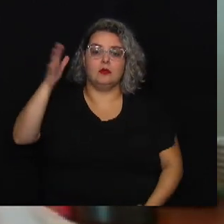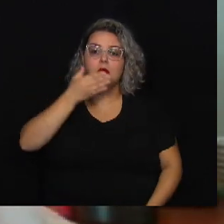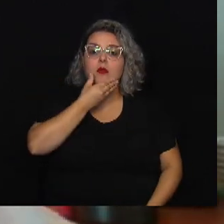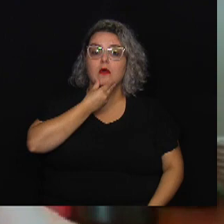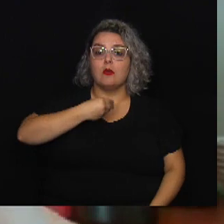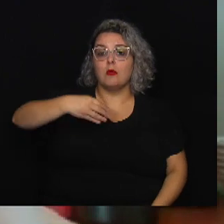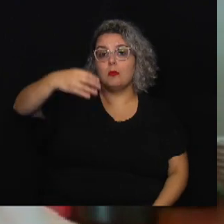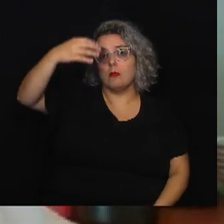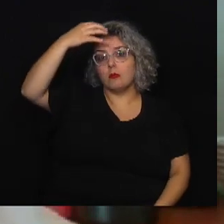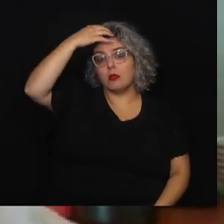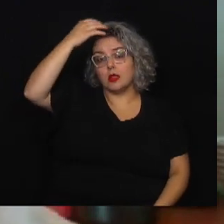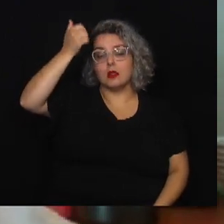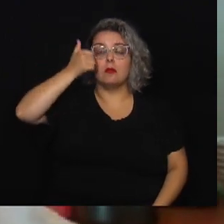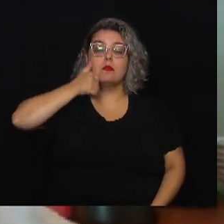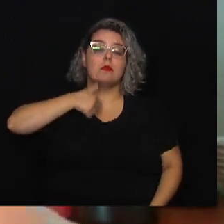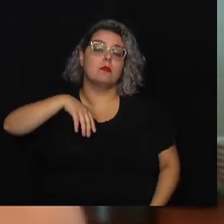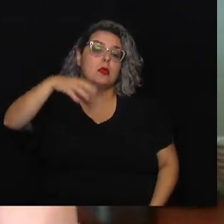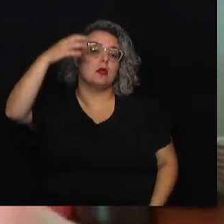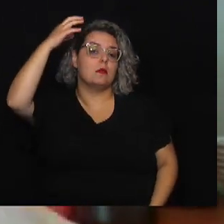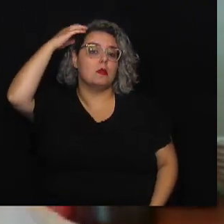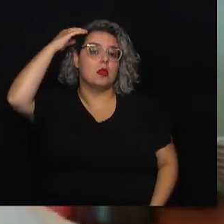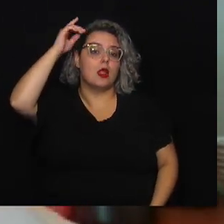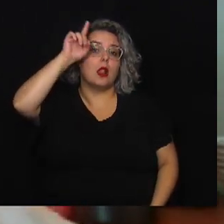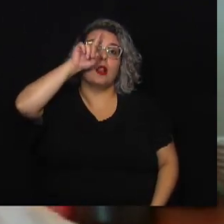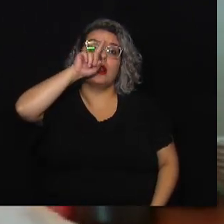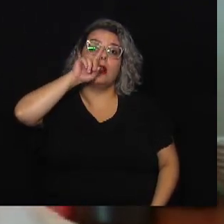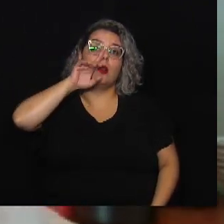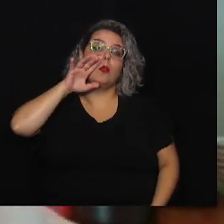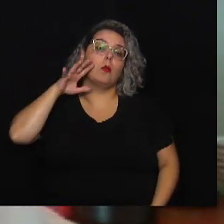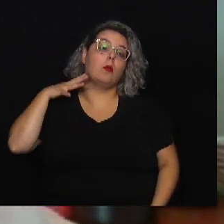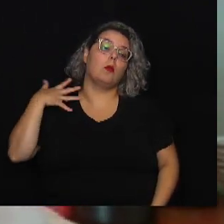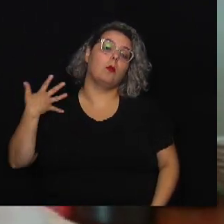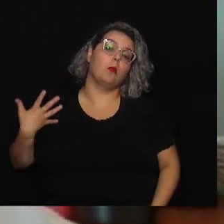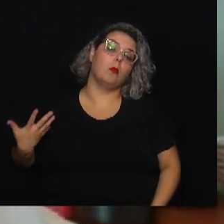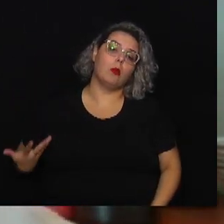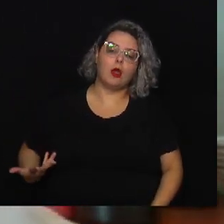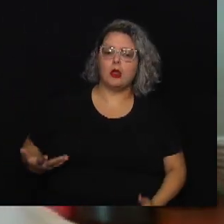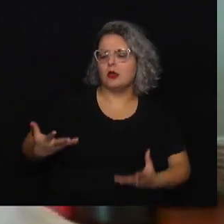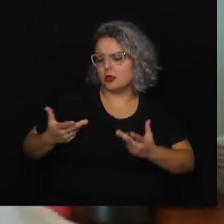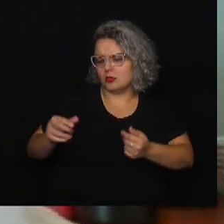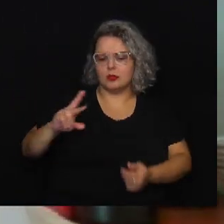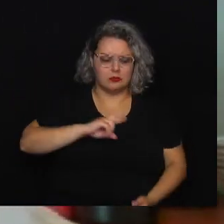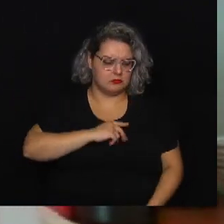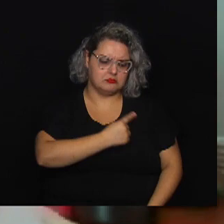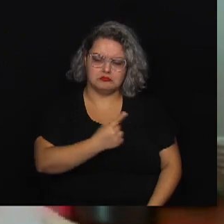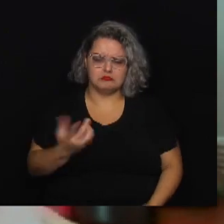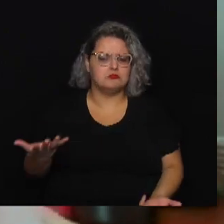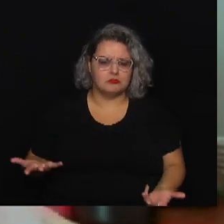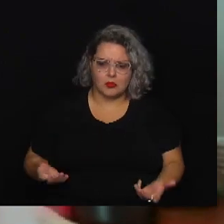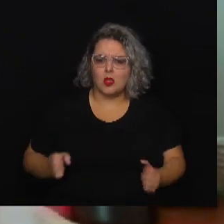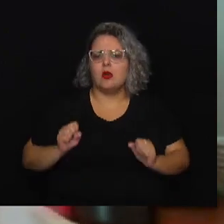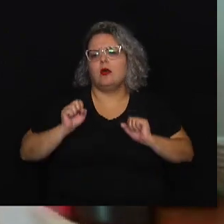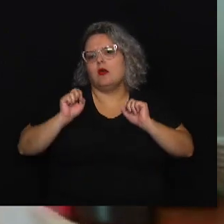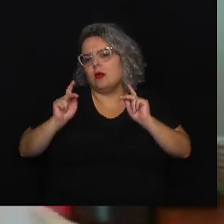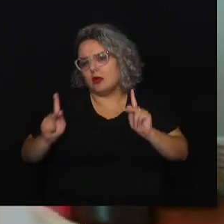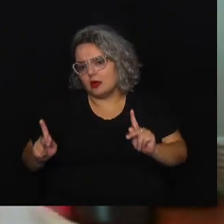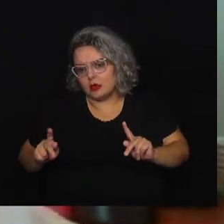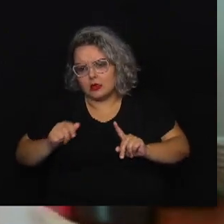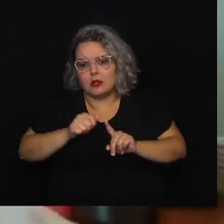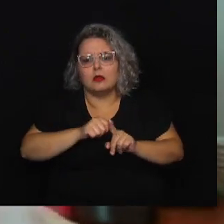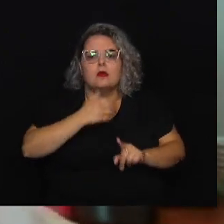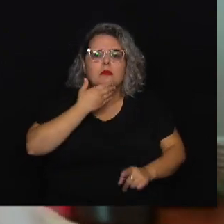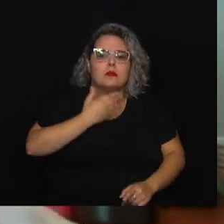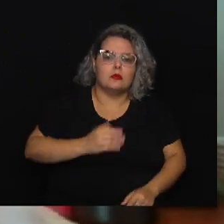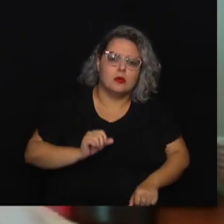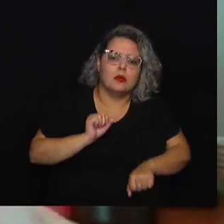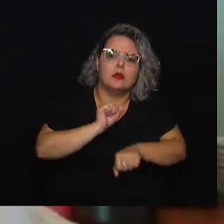loiras. Não adianta a gente falar que tudo bem cada um ter a sua religião, se no mês de dezembro quem espera as crianças na escola